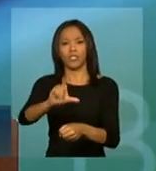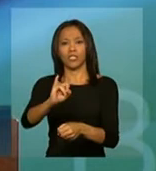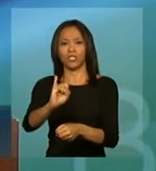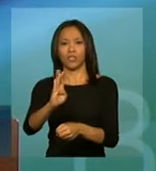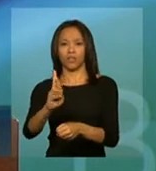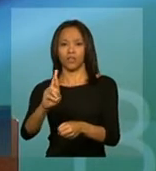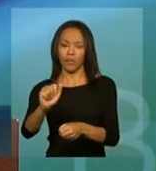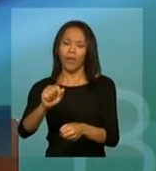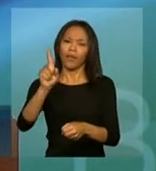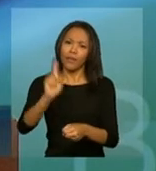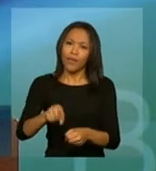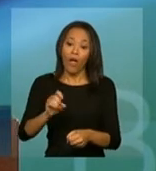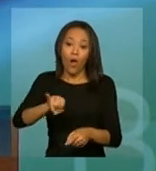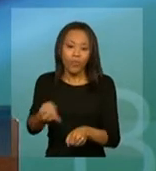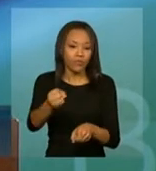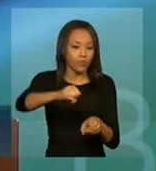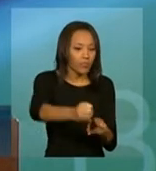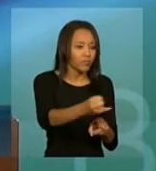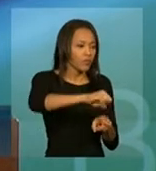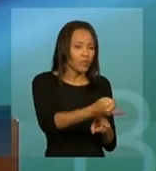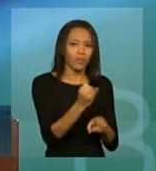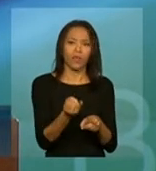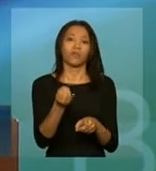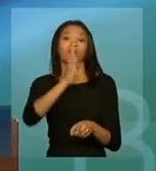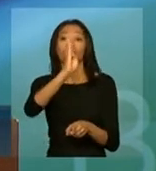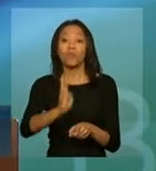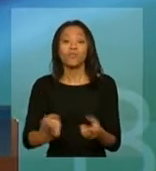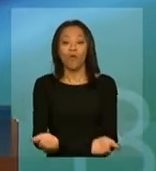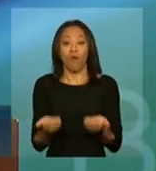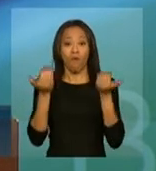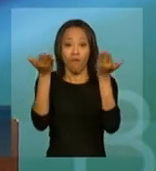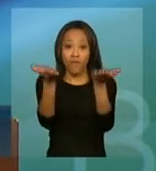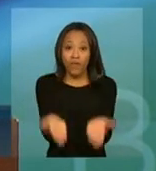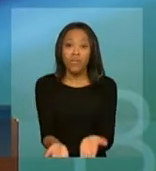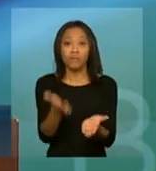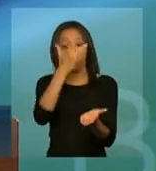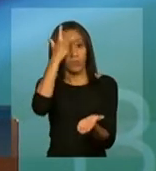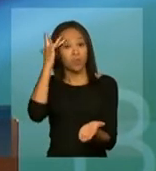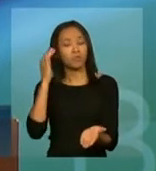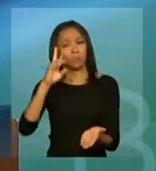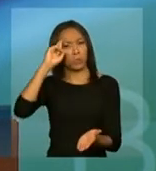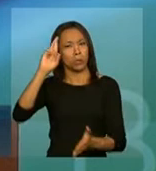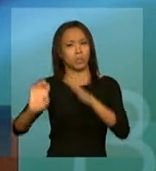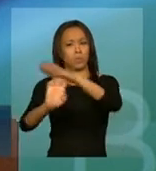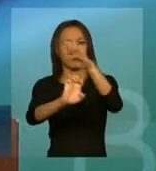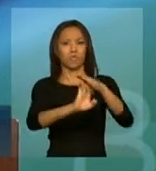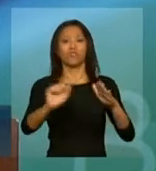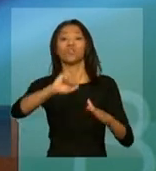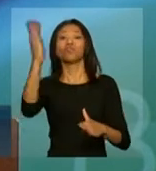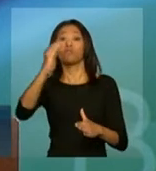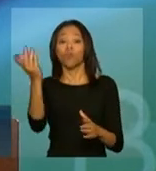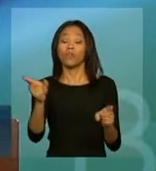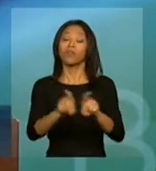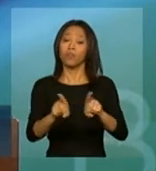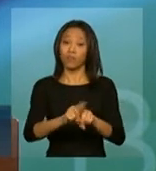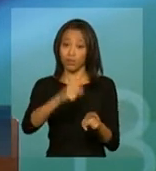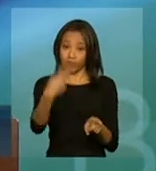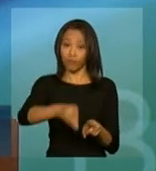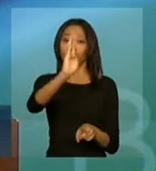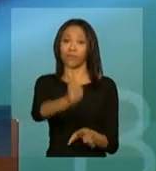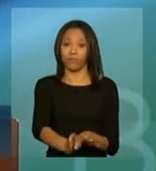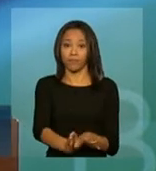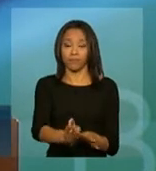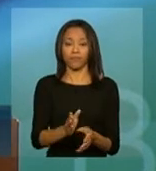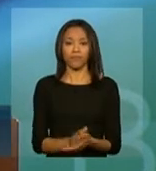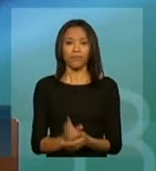oportunidades, extraordinárias oportunidades que o Brasil oferece para investidores internacionais e brasileiros.